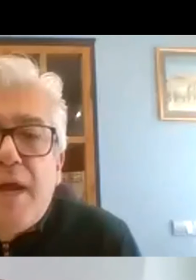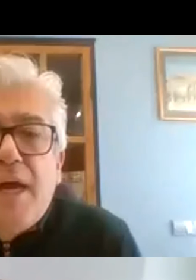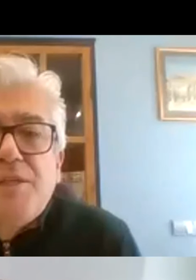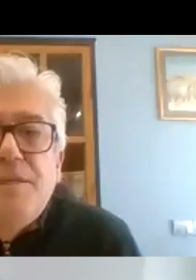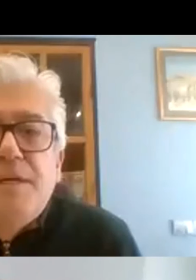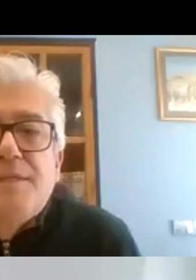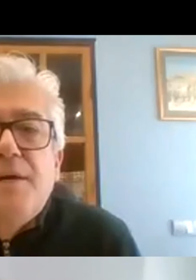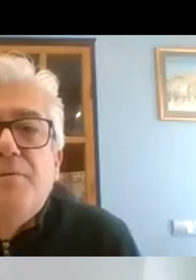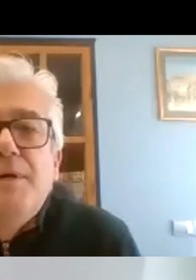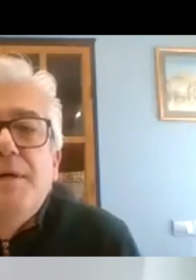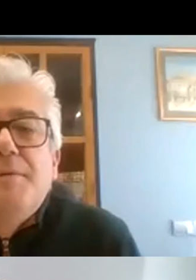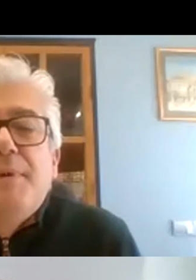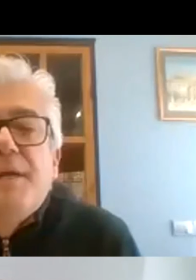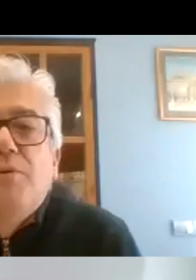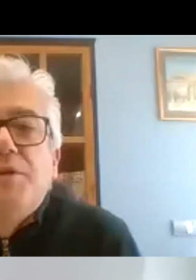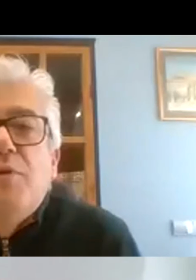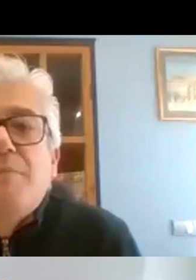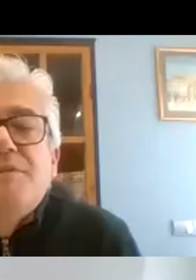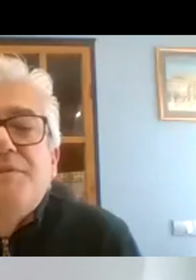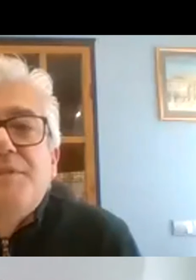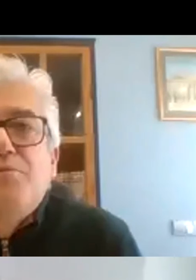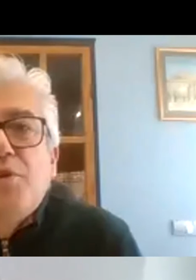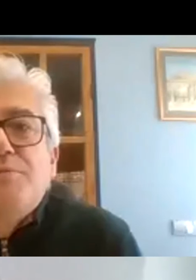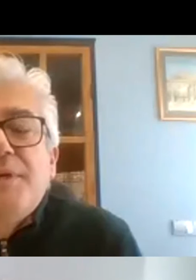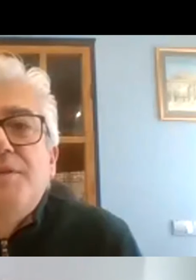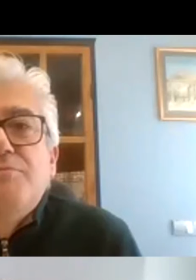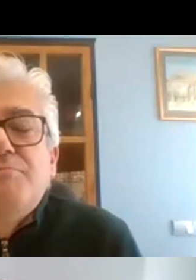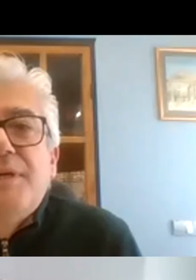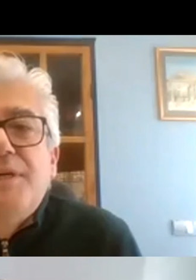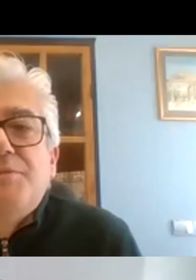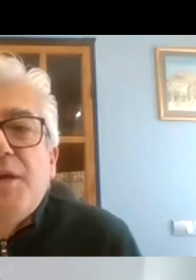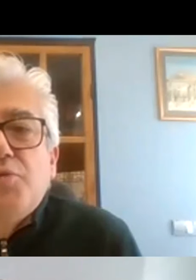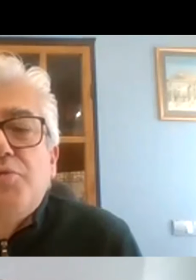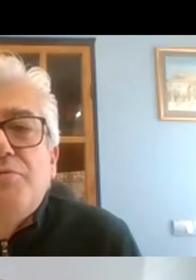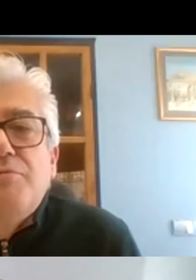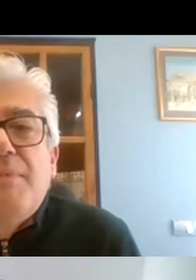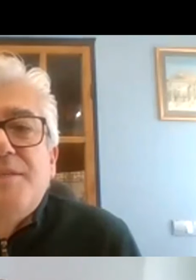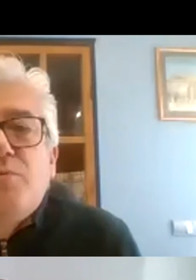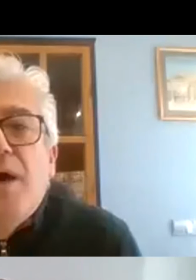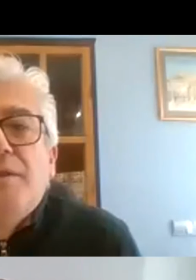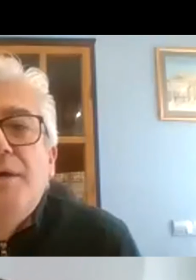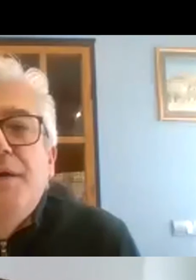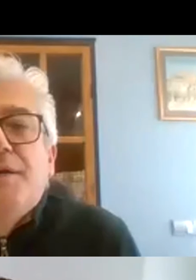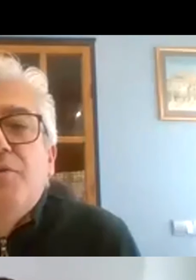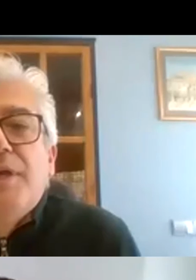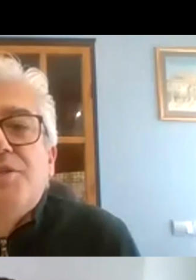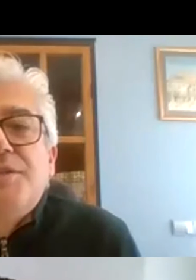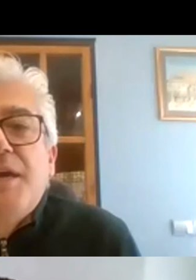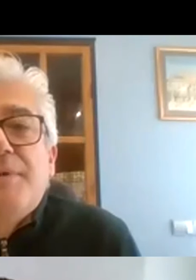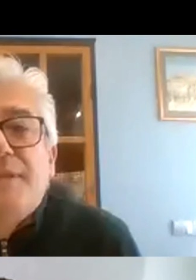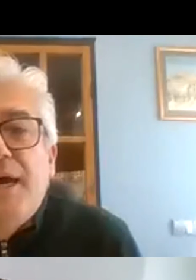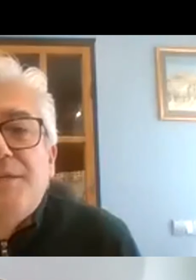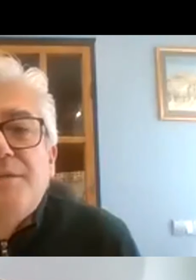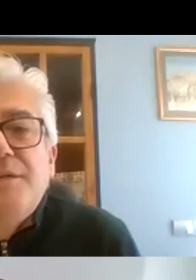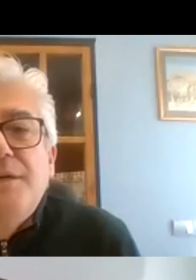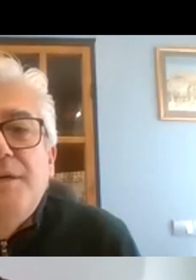vossa coragem e dedicação para continuarmos a fazer do nosso país um país mais justo, mais igual e que não deixe ninguém